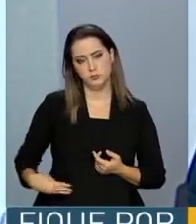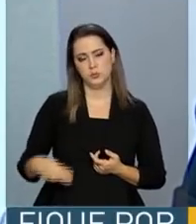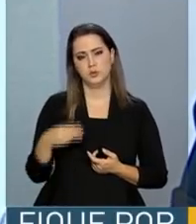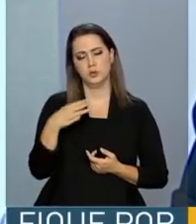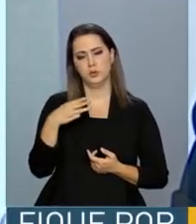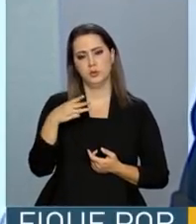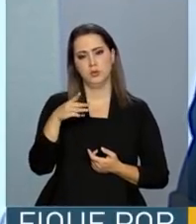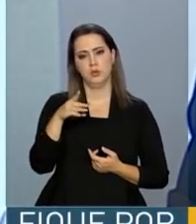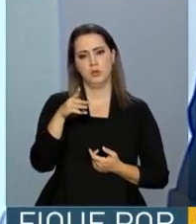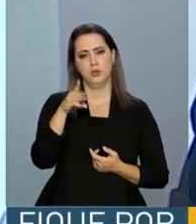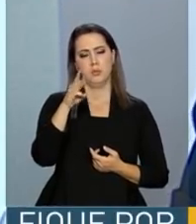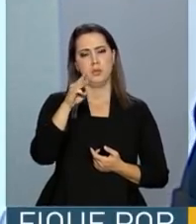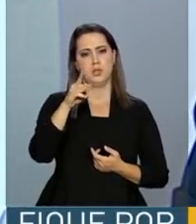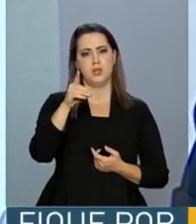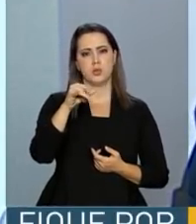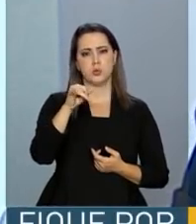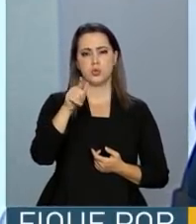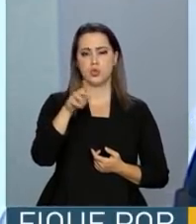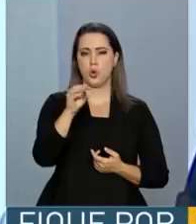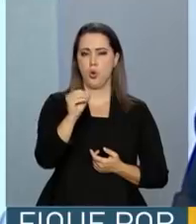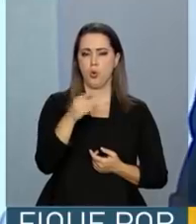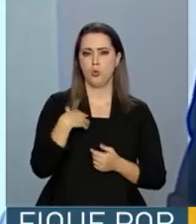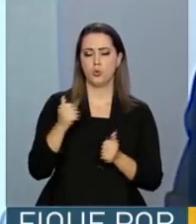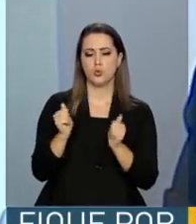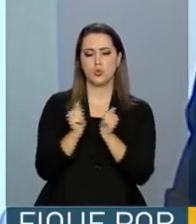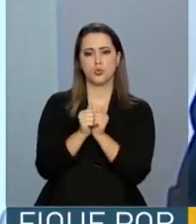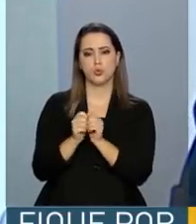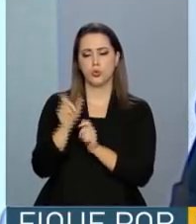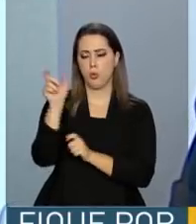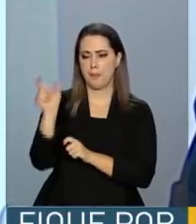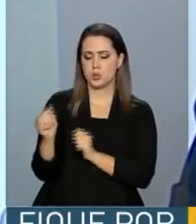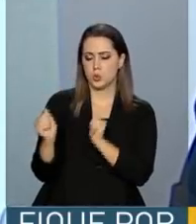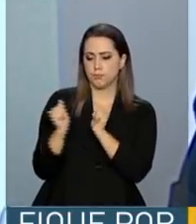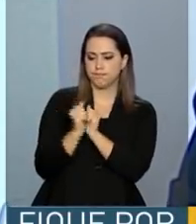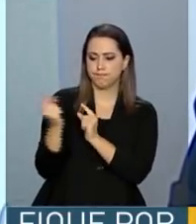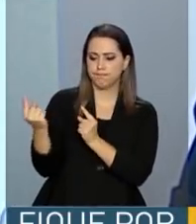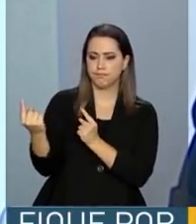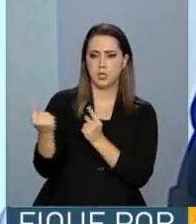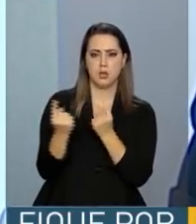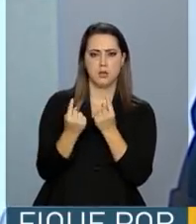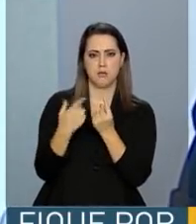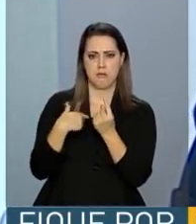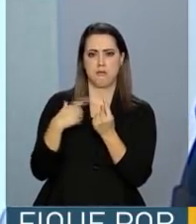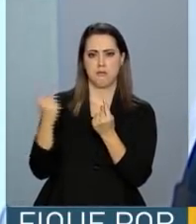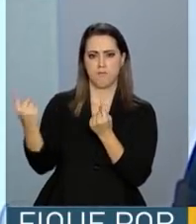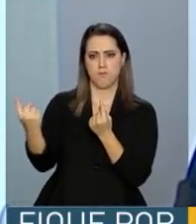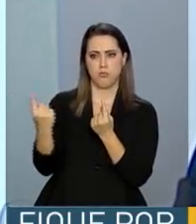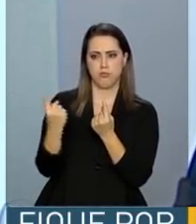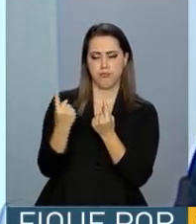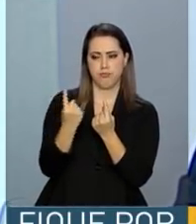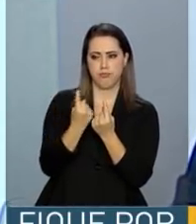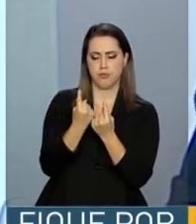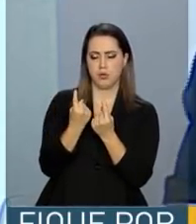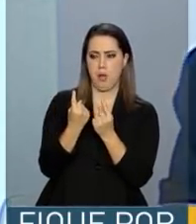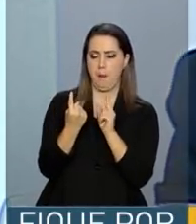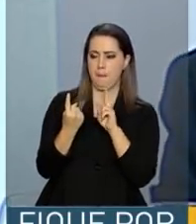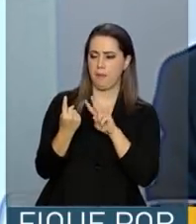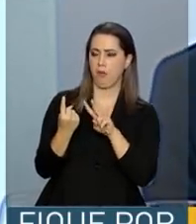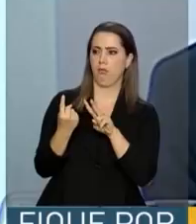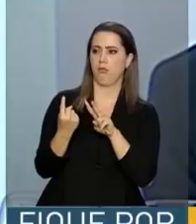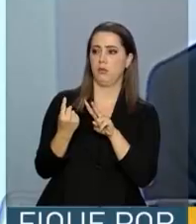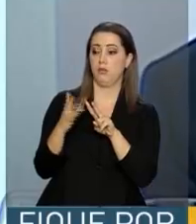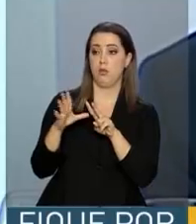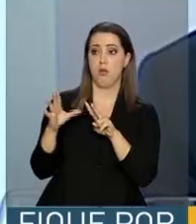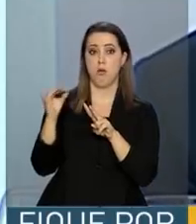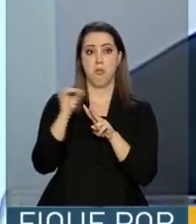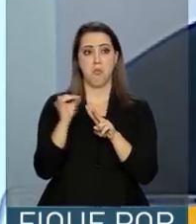agora no prédio ele estava no elevador encontrou uma pessoa de alta administração já aposentado amadeo vem cá